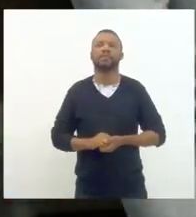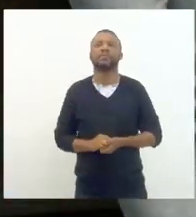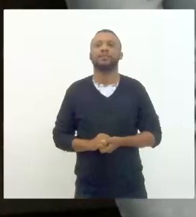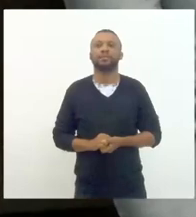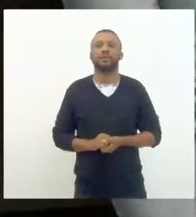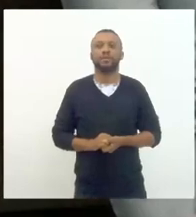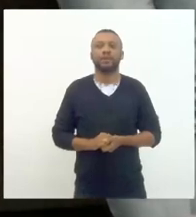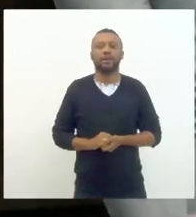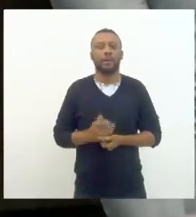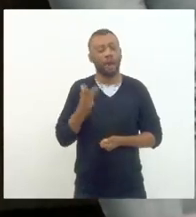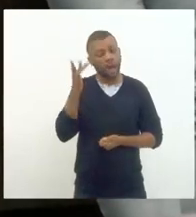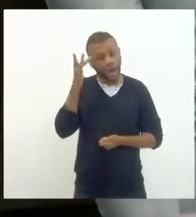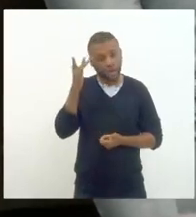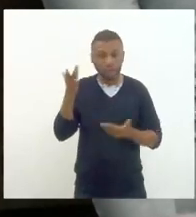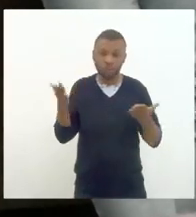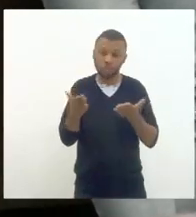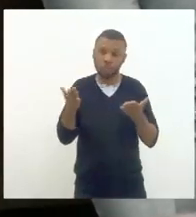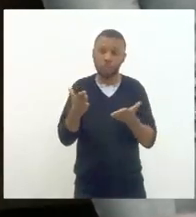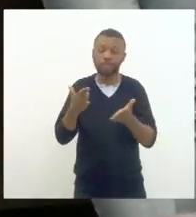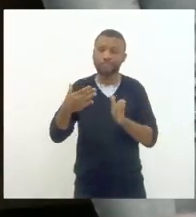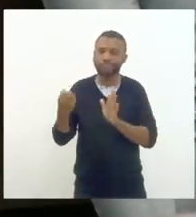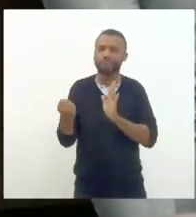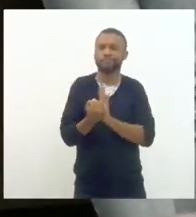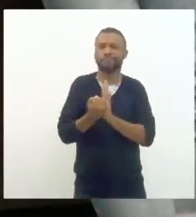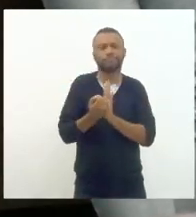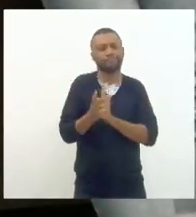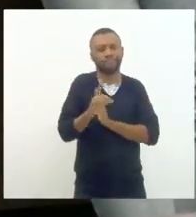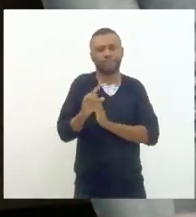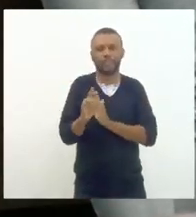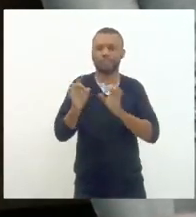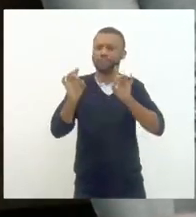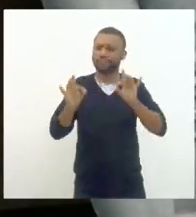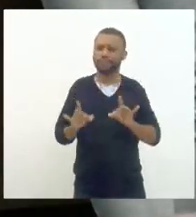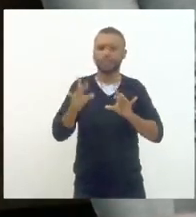eu acho que um dia histórico aqui para essa casa.